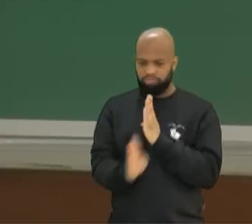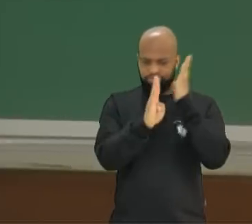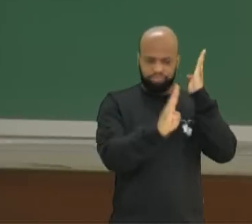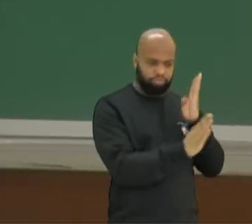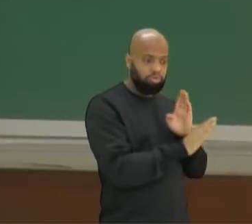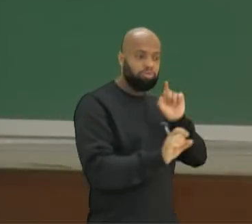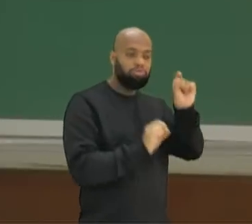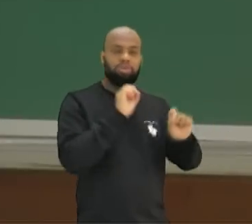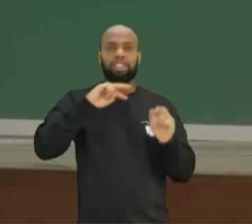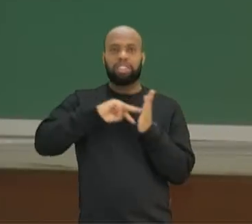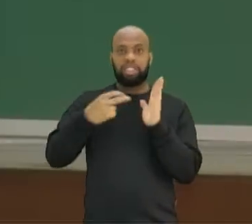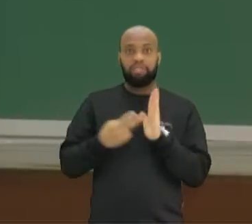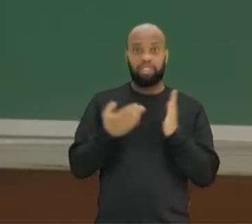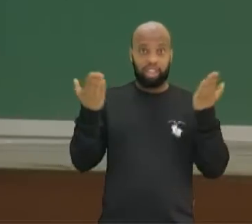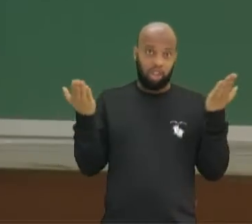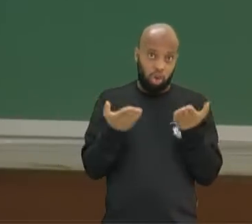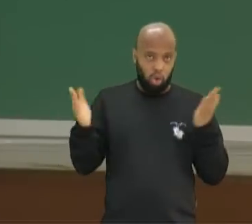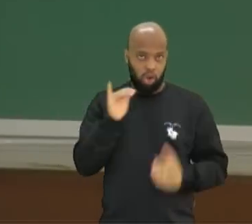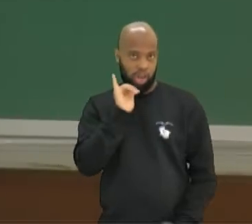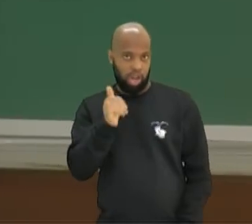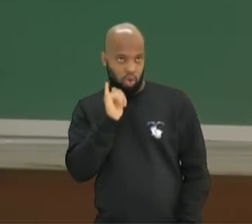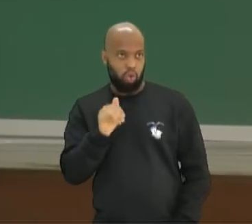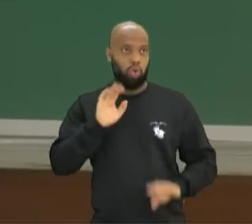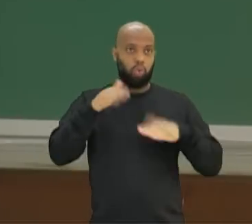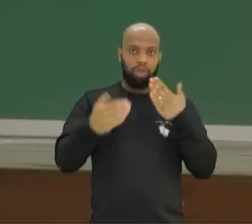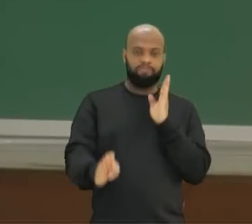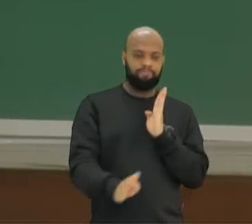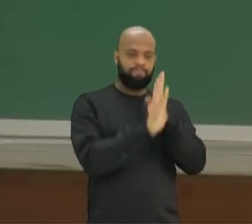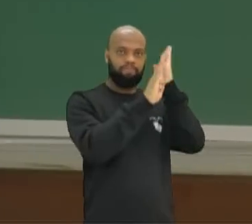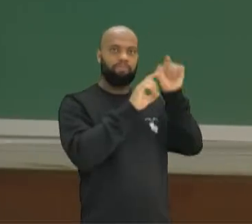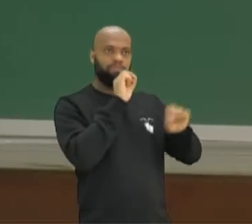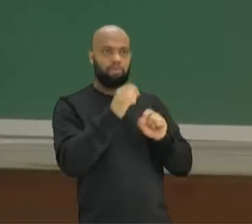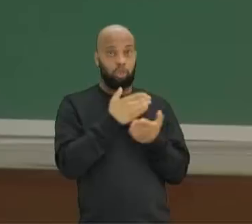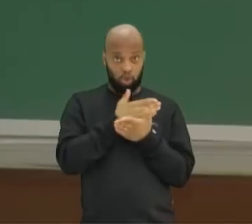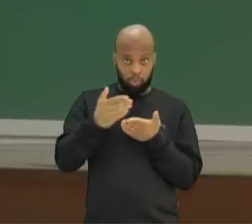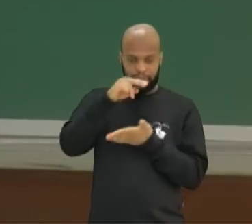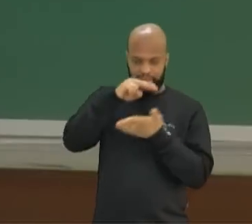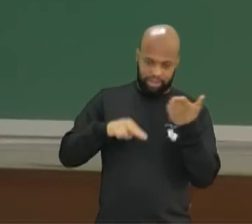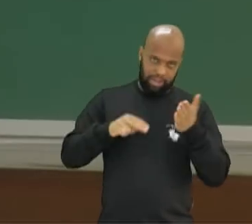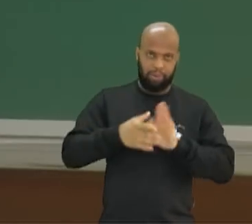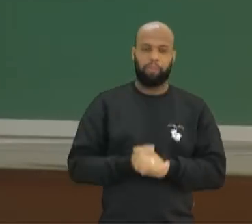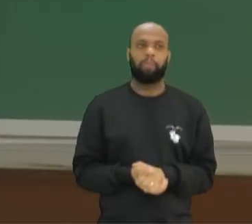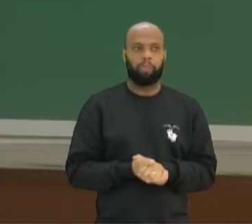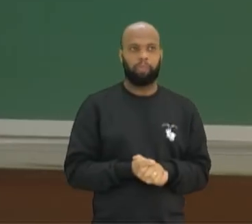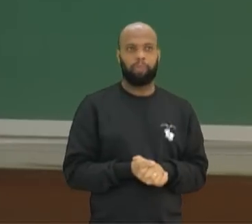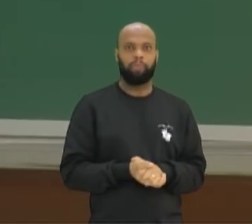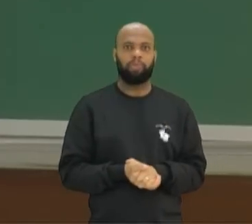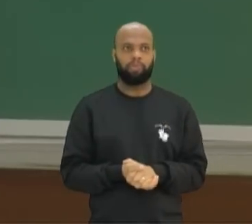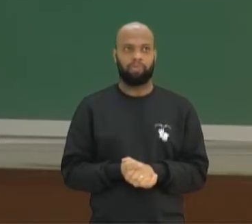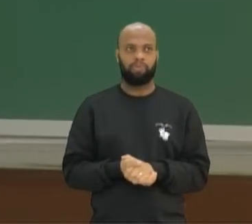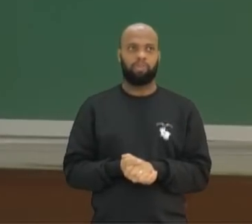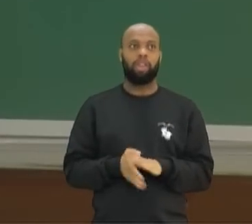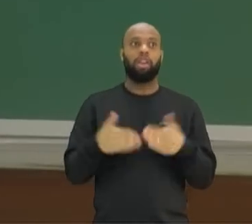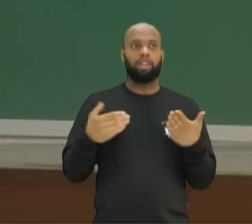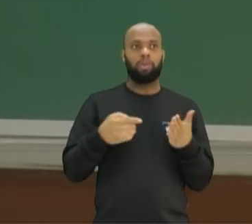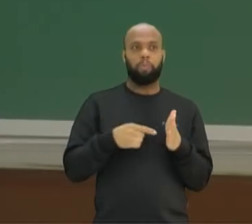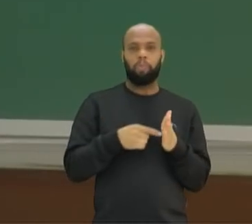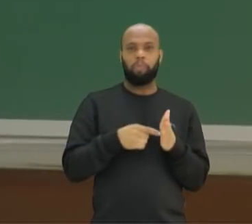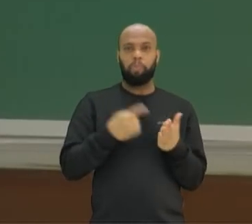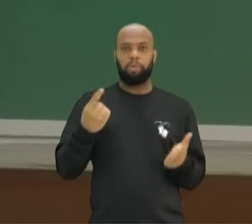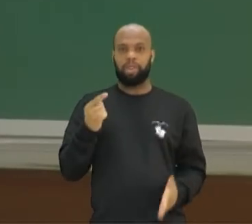afinal, do que se trata esse conto. E para descobrir, a gente vai começar a fazer a leitura. A primeira